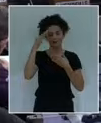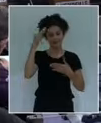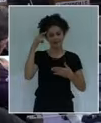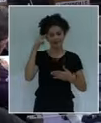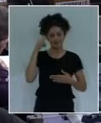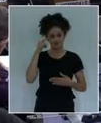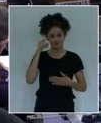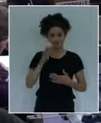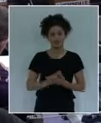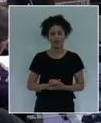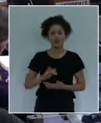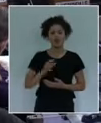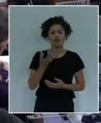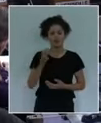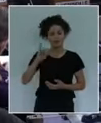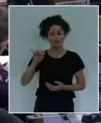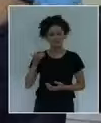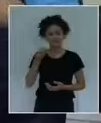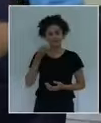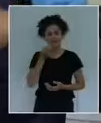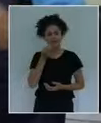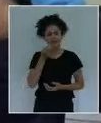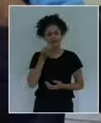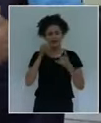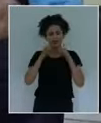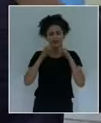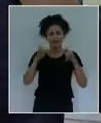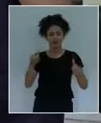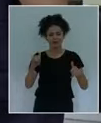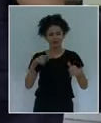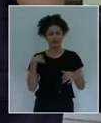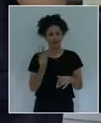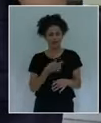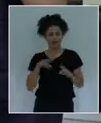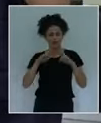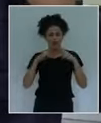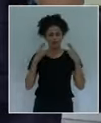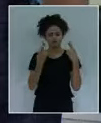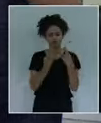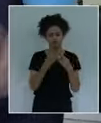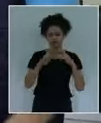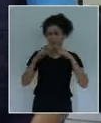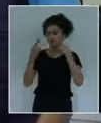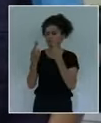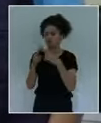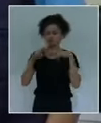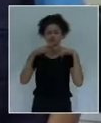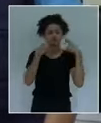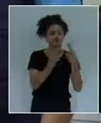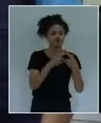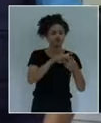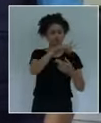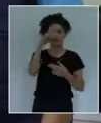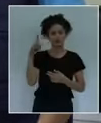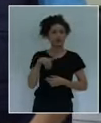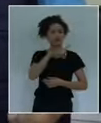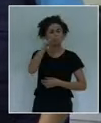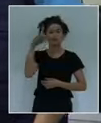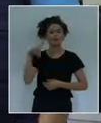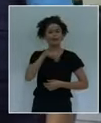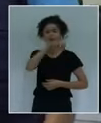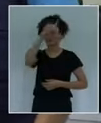porque foram várias reuniões durante todos os dias lá na prefeitura com todo o secretariado, e quando a